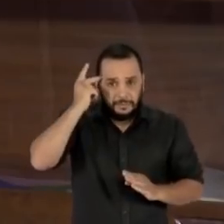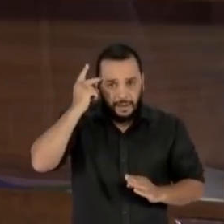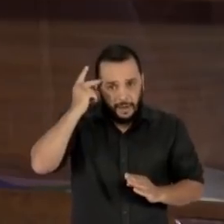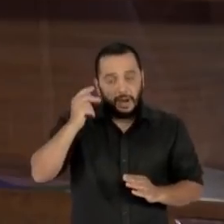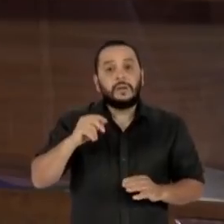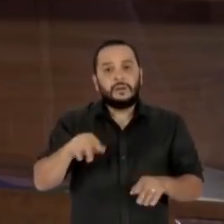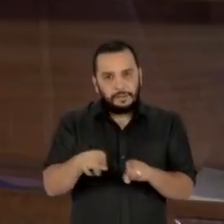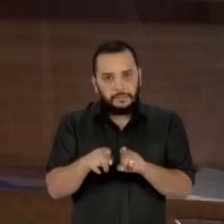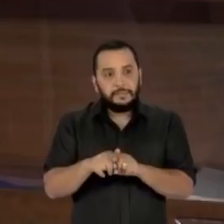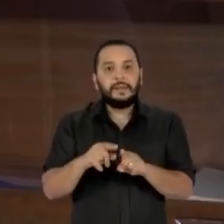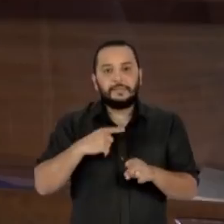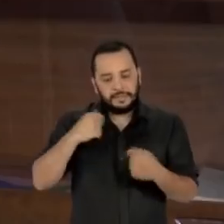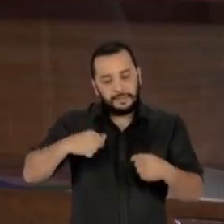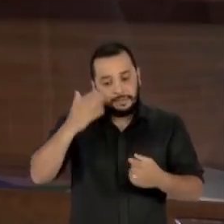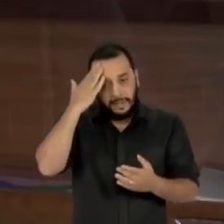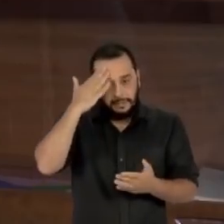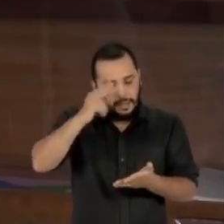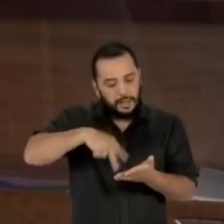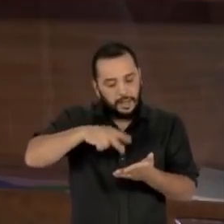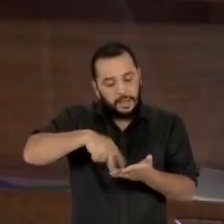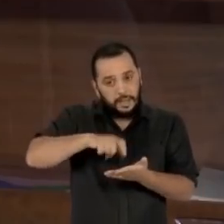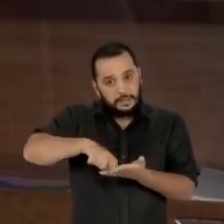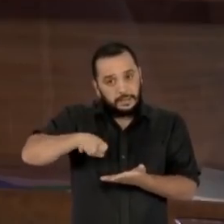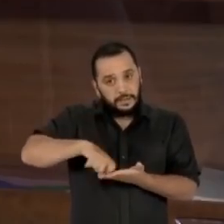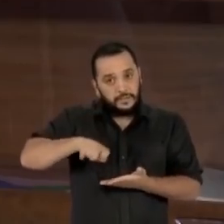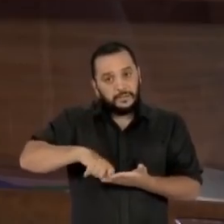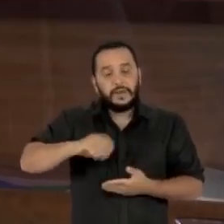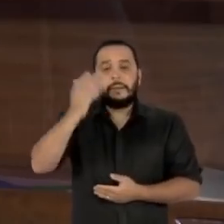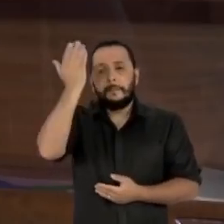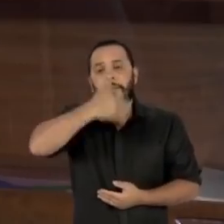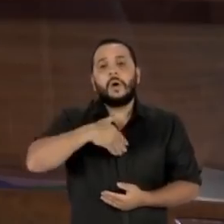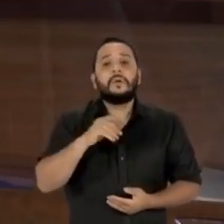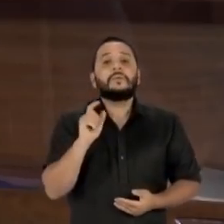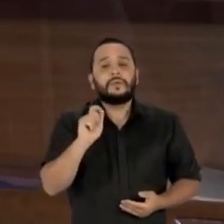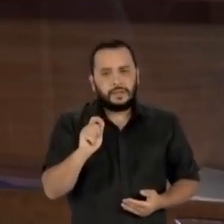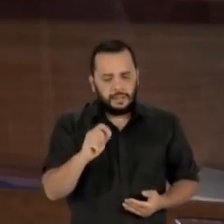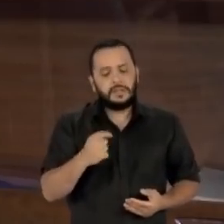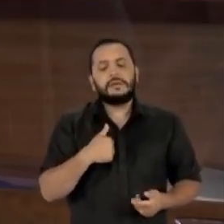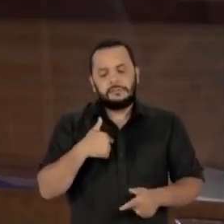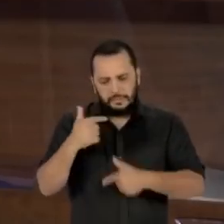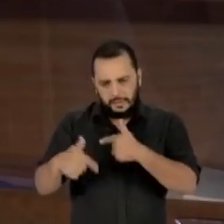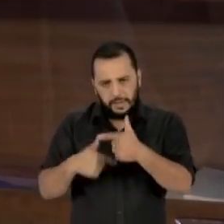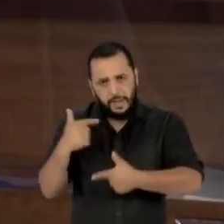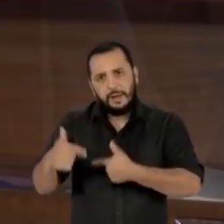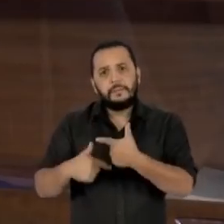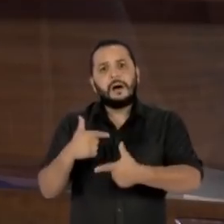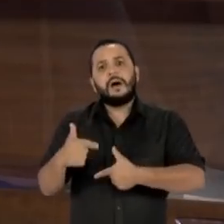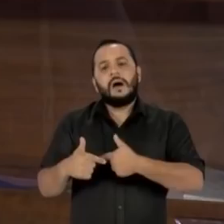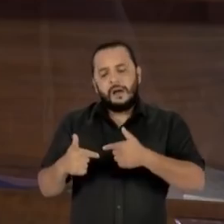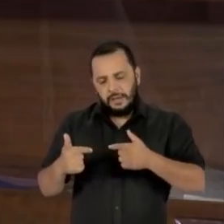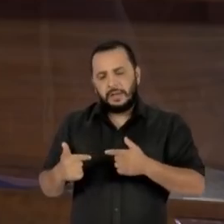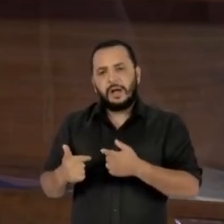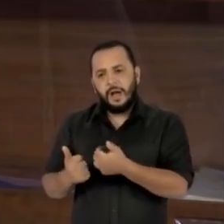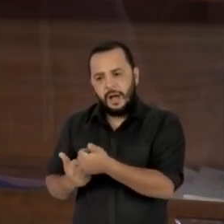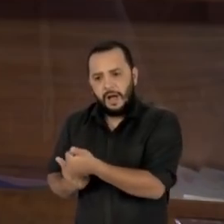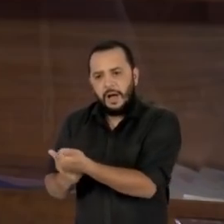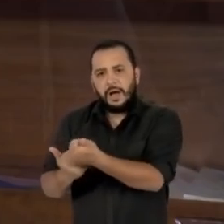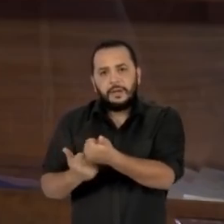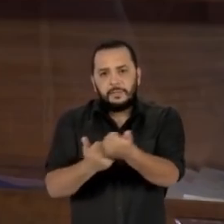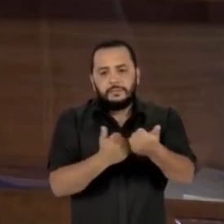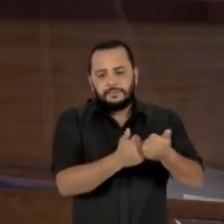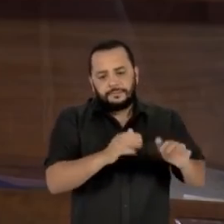paulo alfabetizado e que comprove a atuação junto à